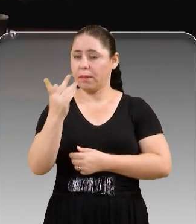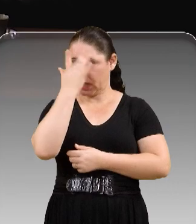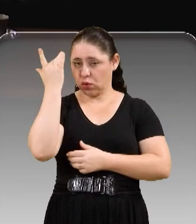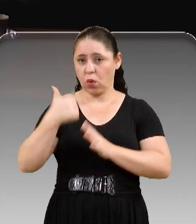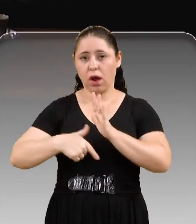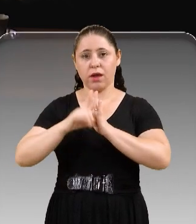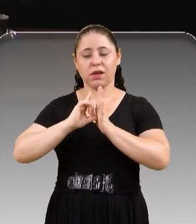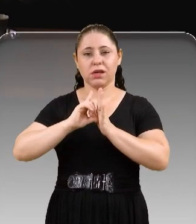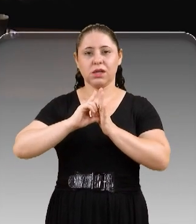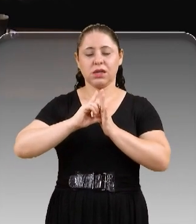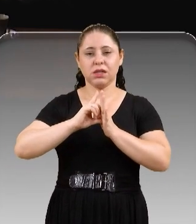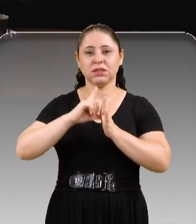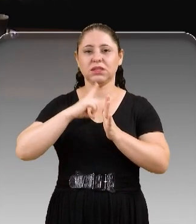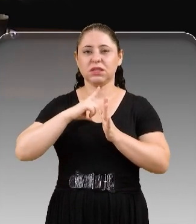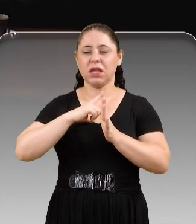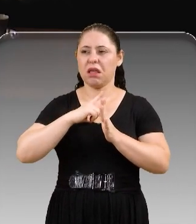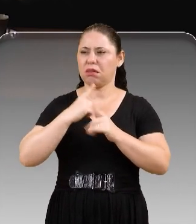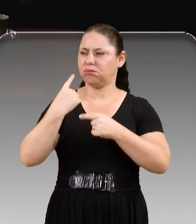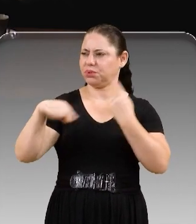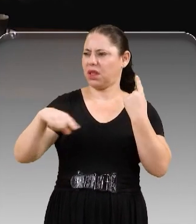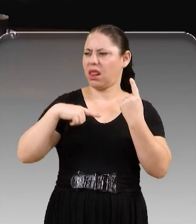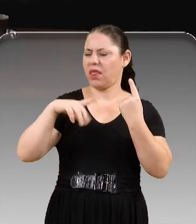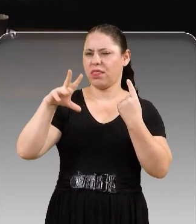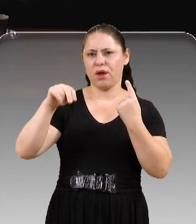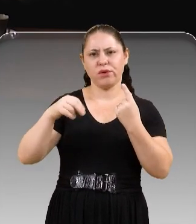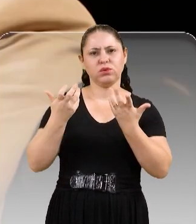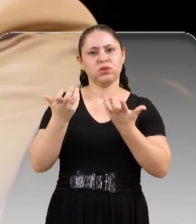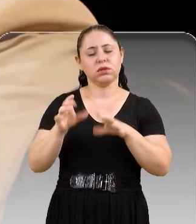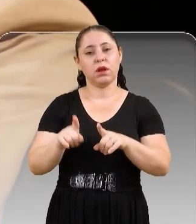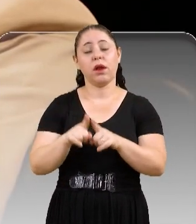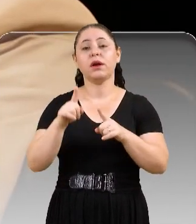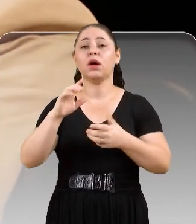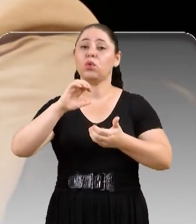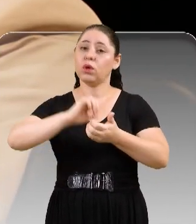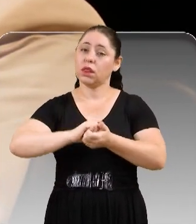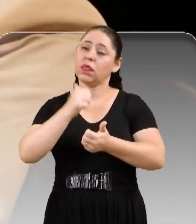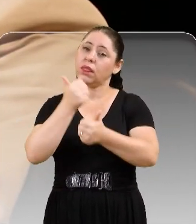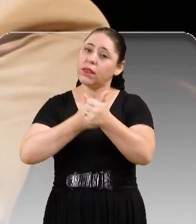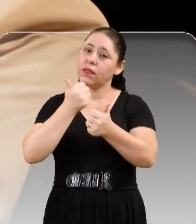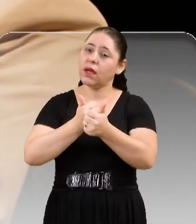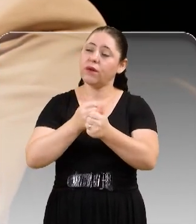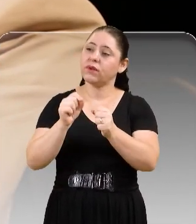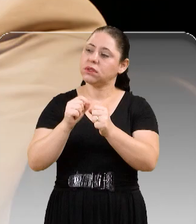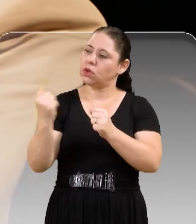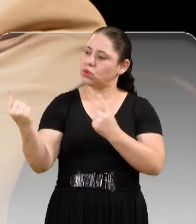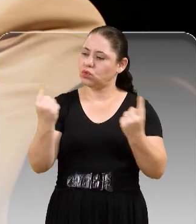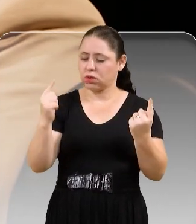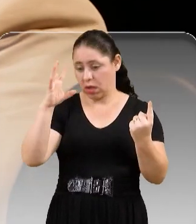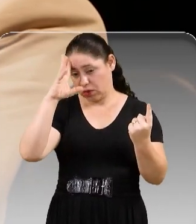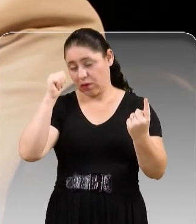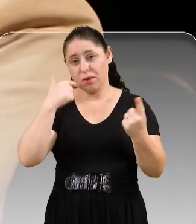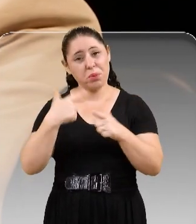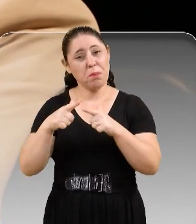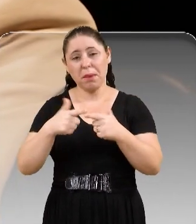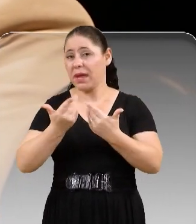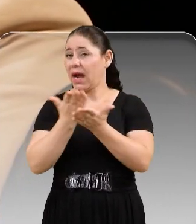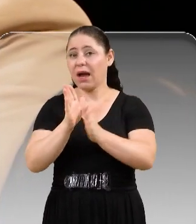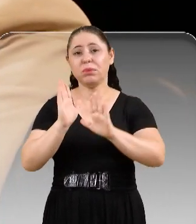de conciliação antes de receber a contestação, e nessa audiência de conciliação tentar fazer com que as